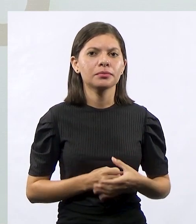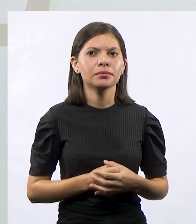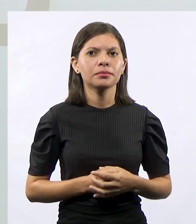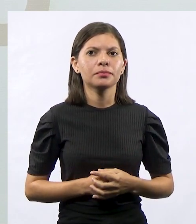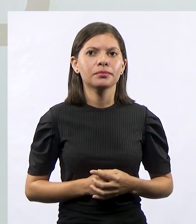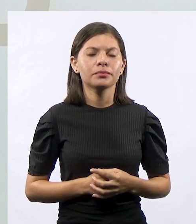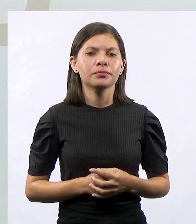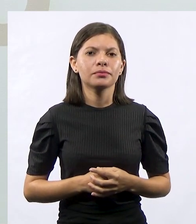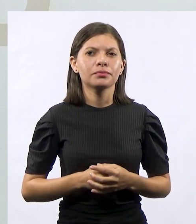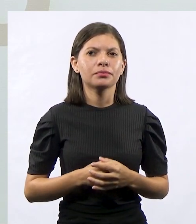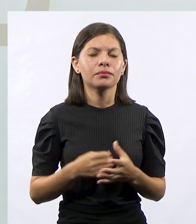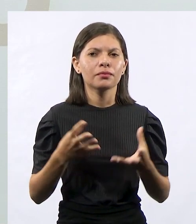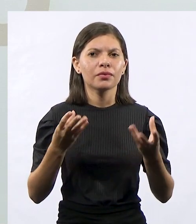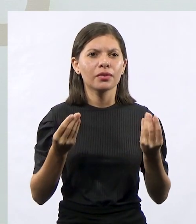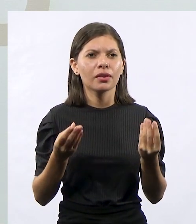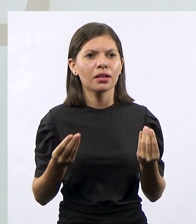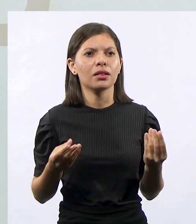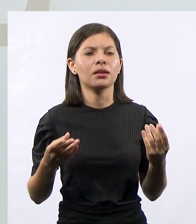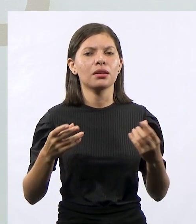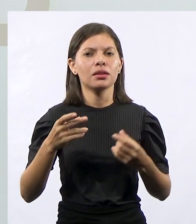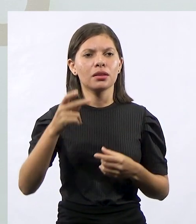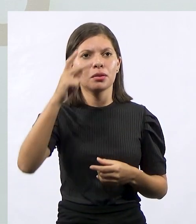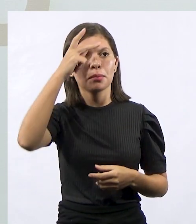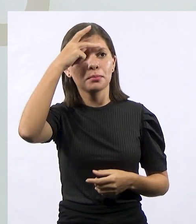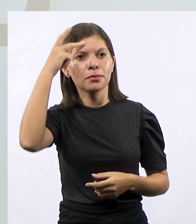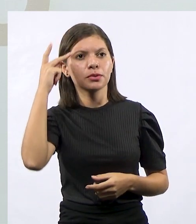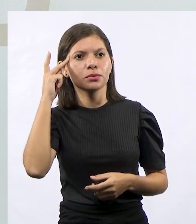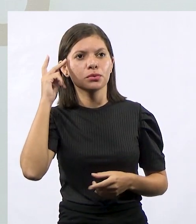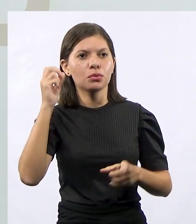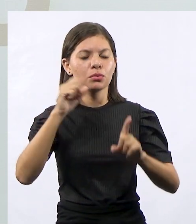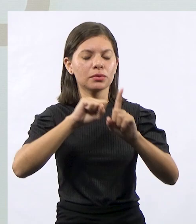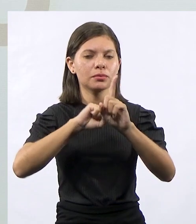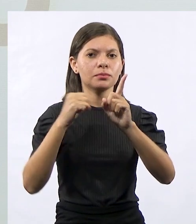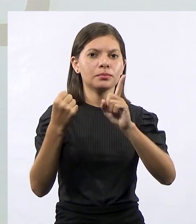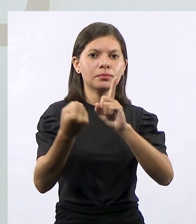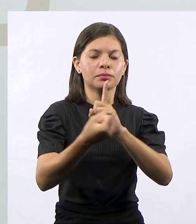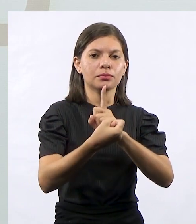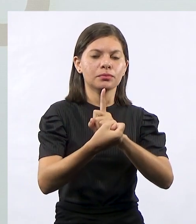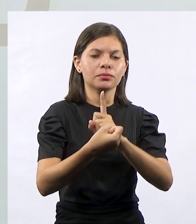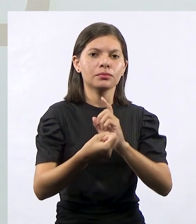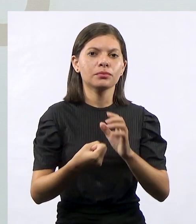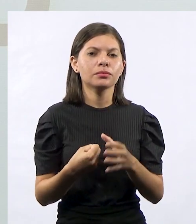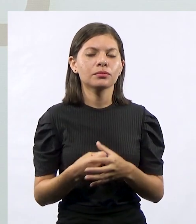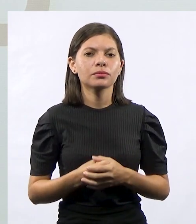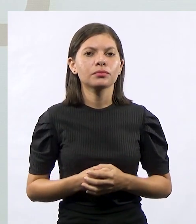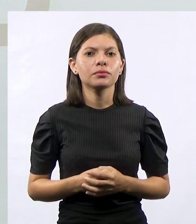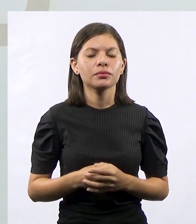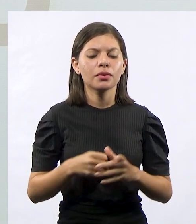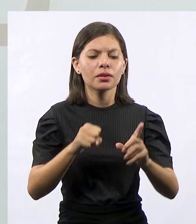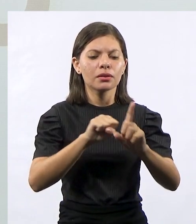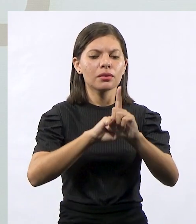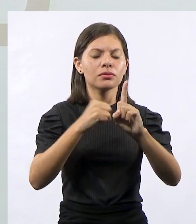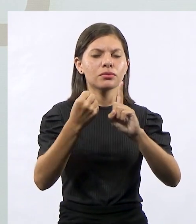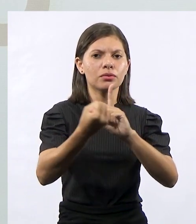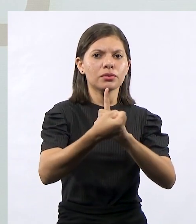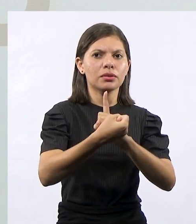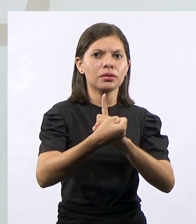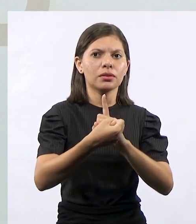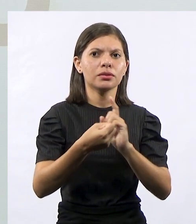gestão democrática? A gestão de várias pessoas, a gestão do coletivo. Então, o todo,